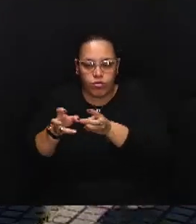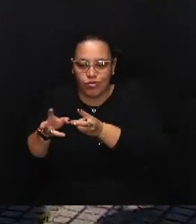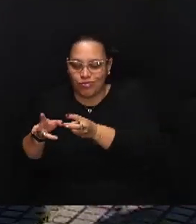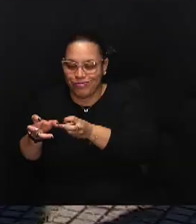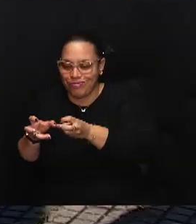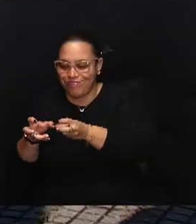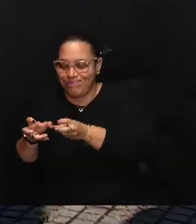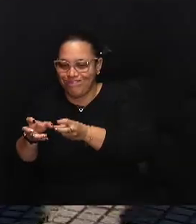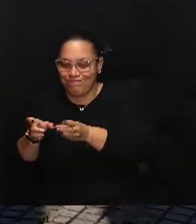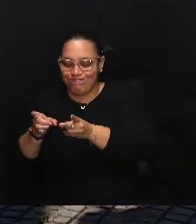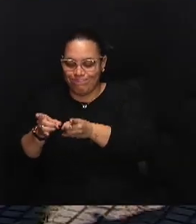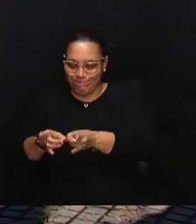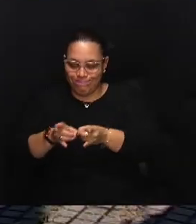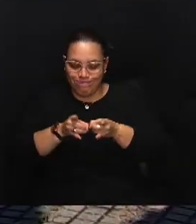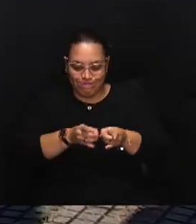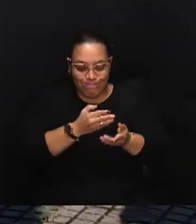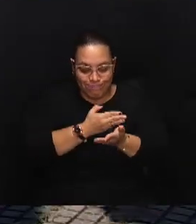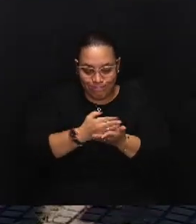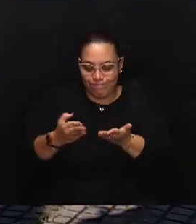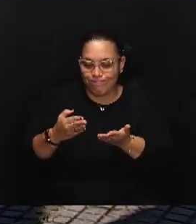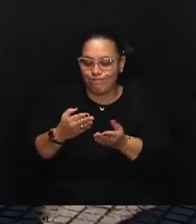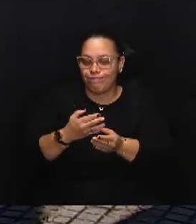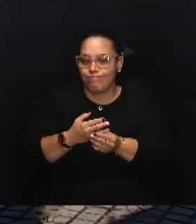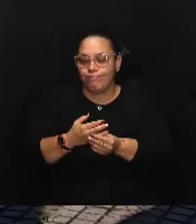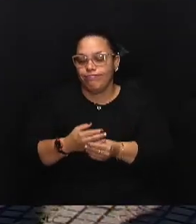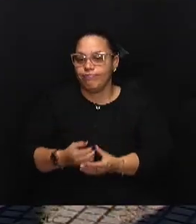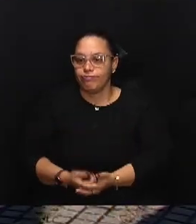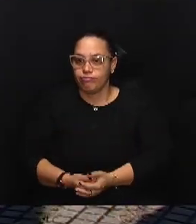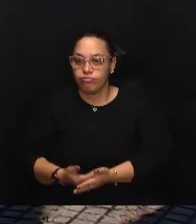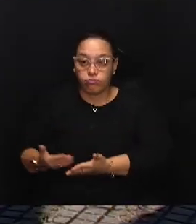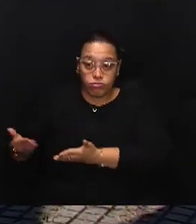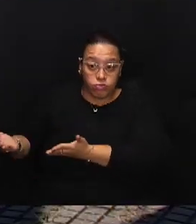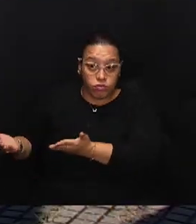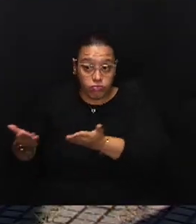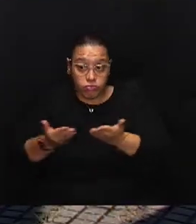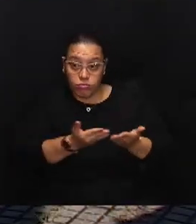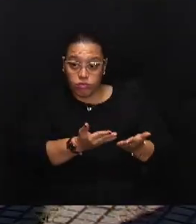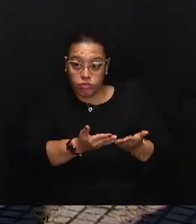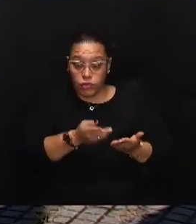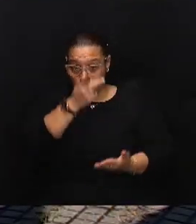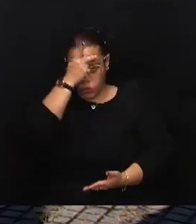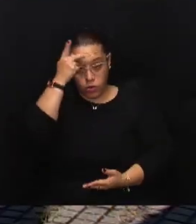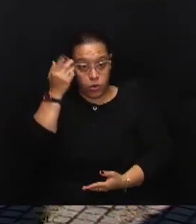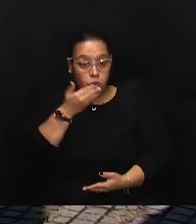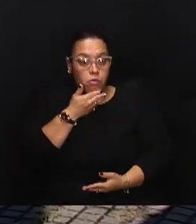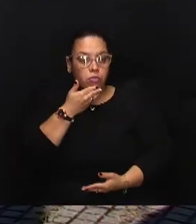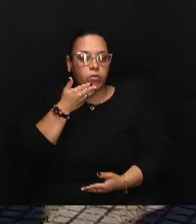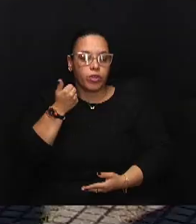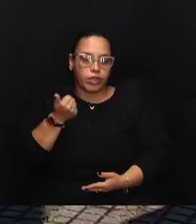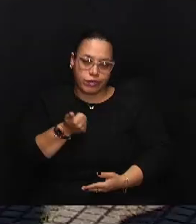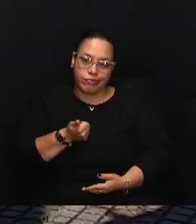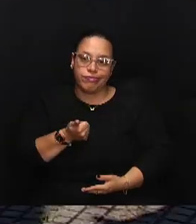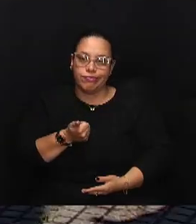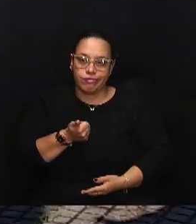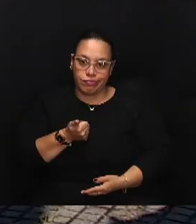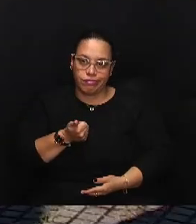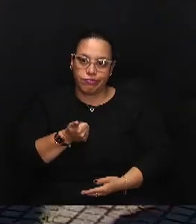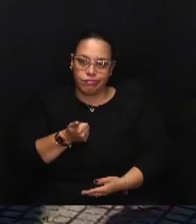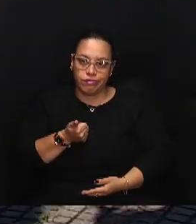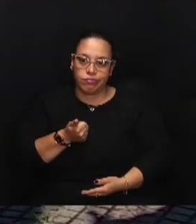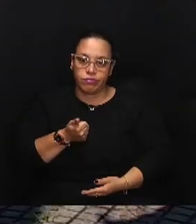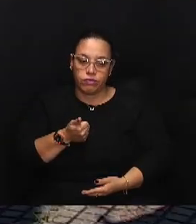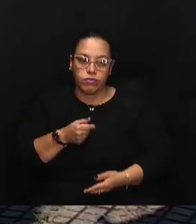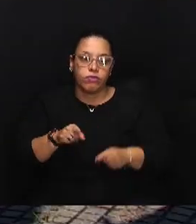cemitério, com essa iniciativa de trazer as pessoas, ele começou a melhorar, porque inevitavelmente a gente